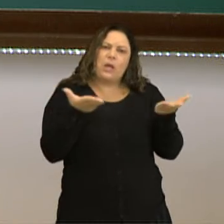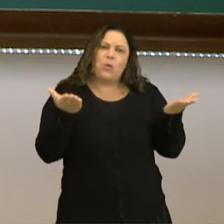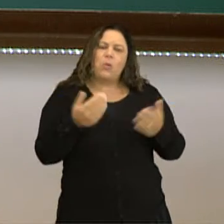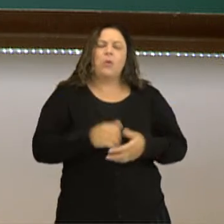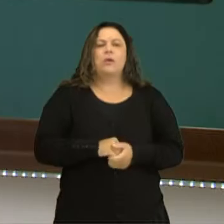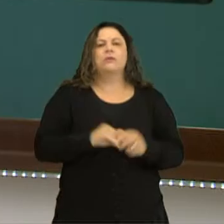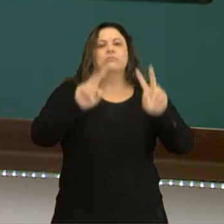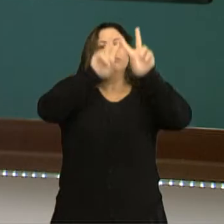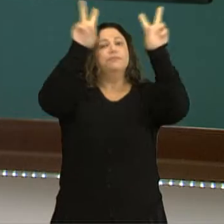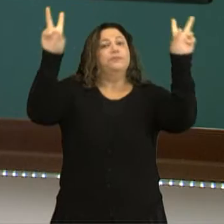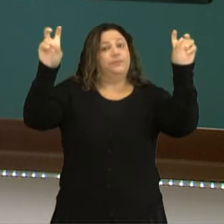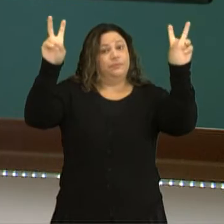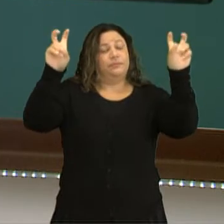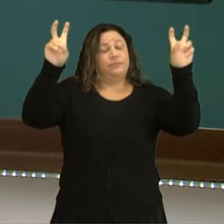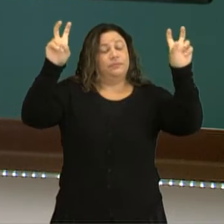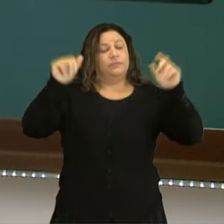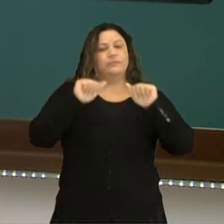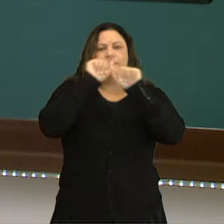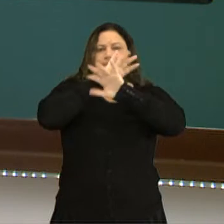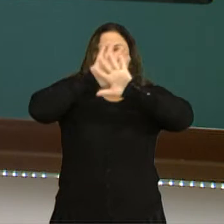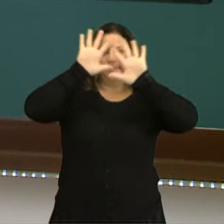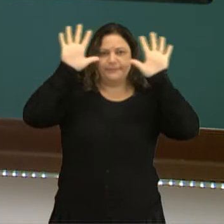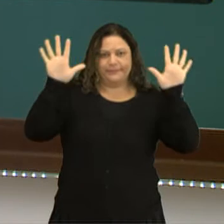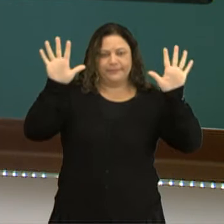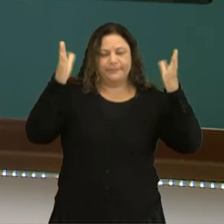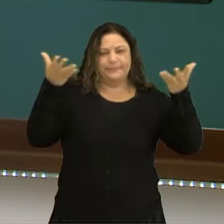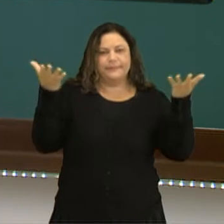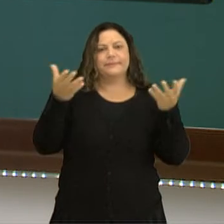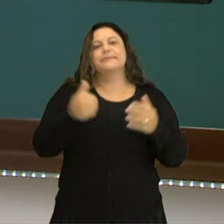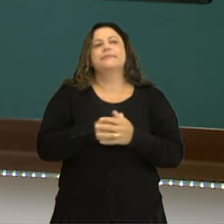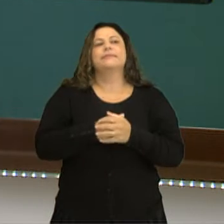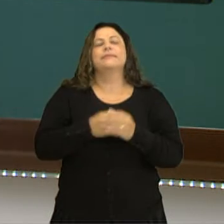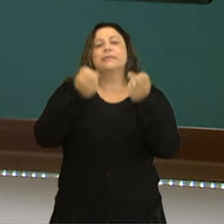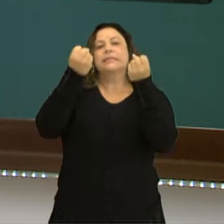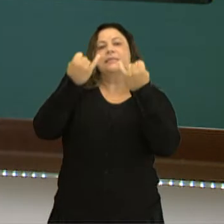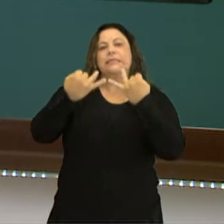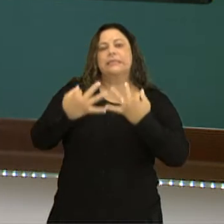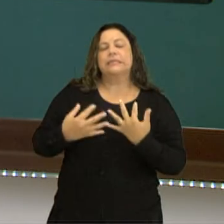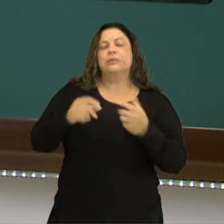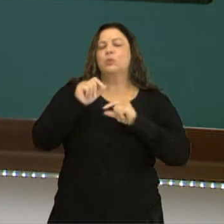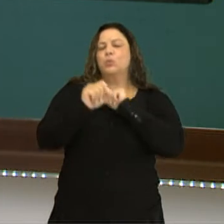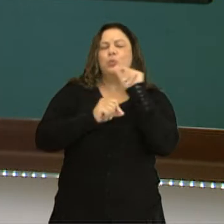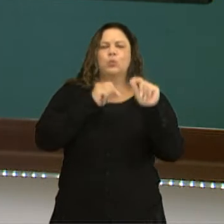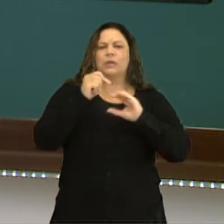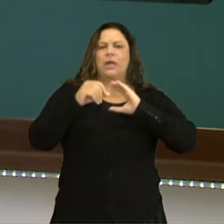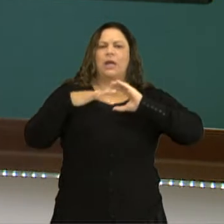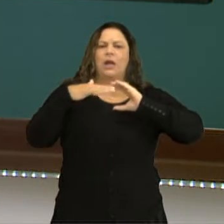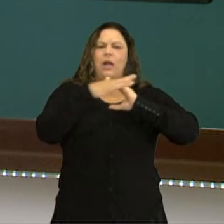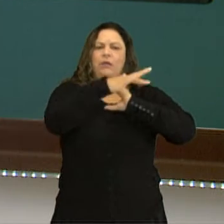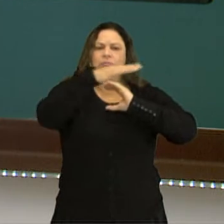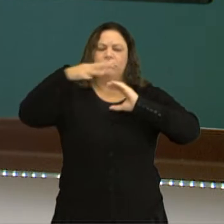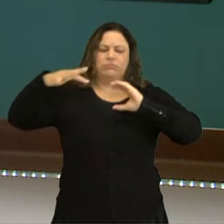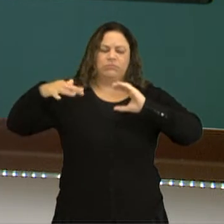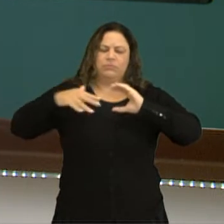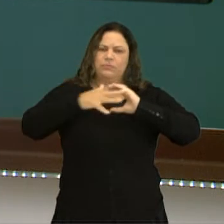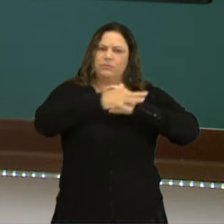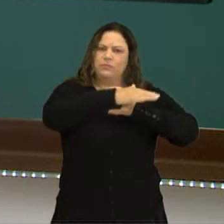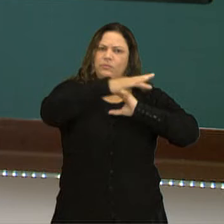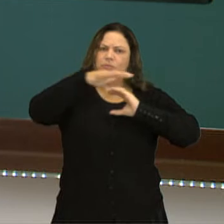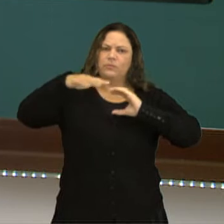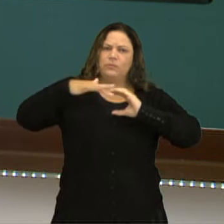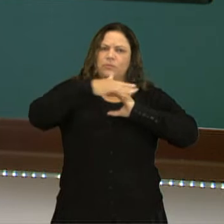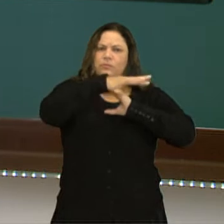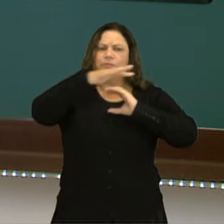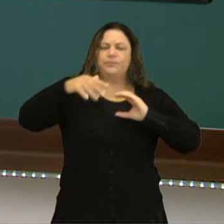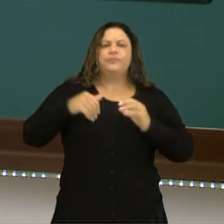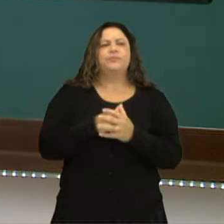quero, de uma forma bem limpa, definir o equilíbrio térmico. Pessoal, o equilíbrio térmico ocorre quando